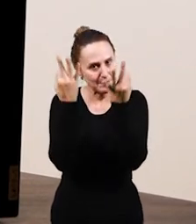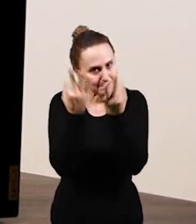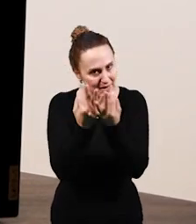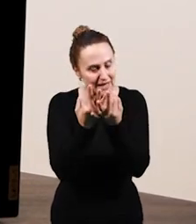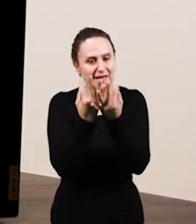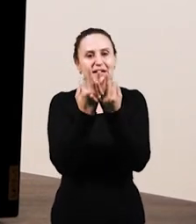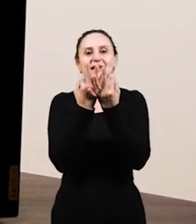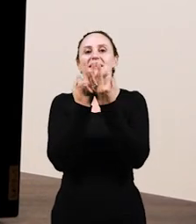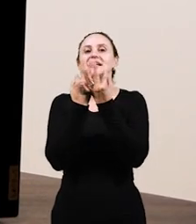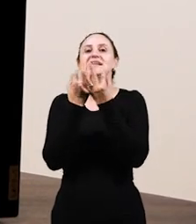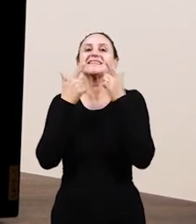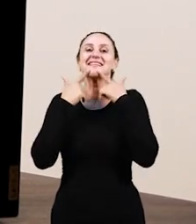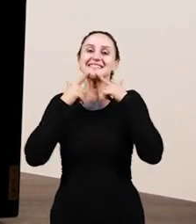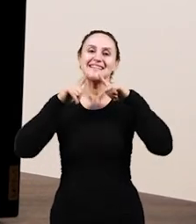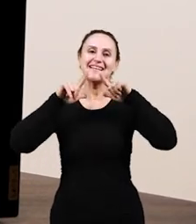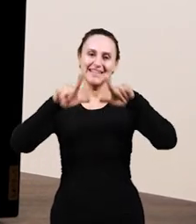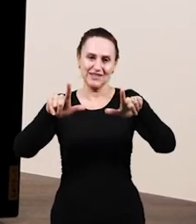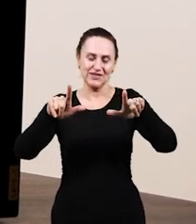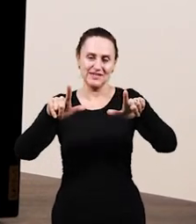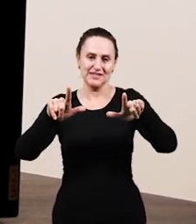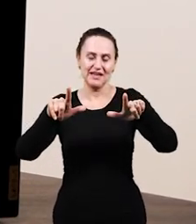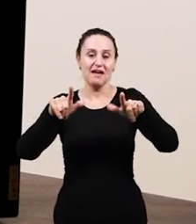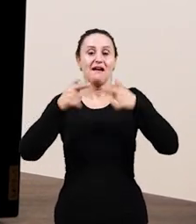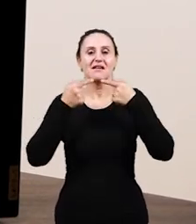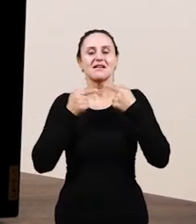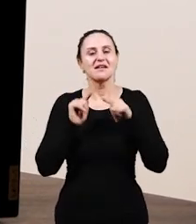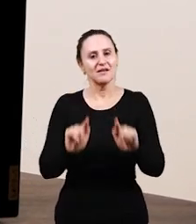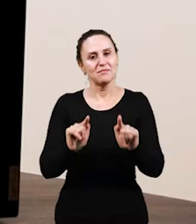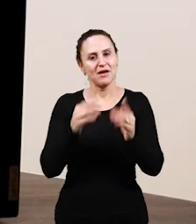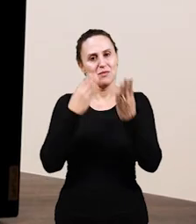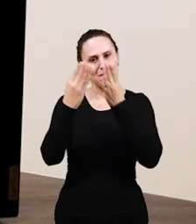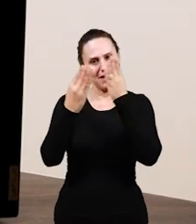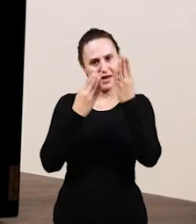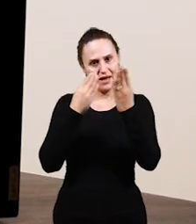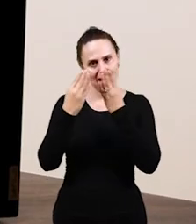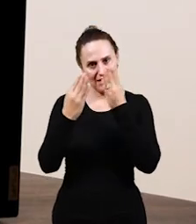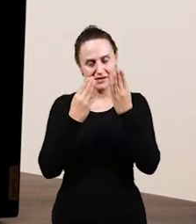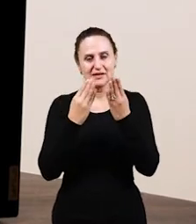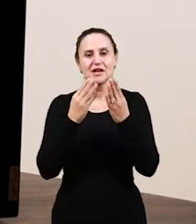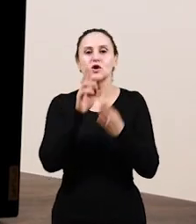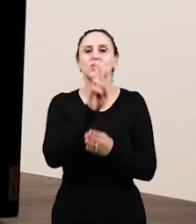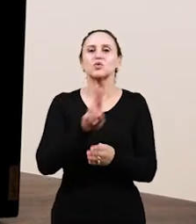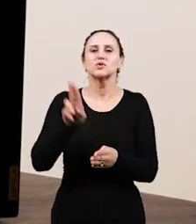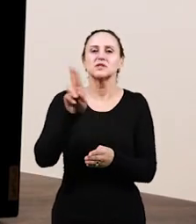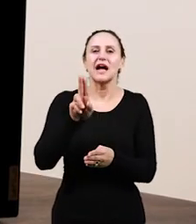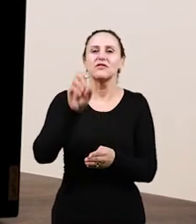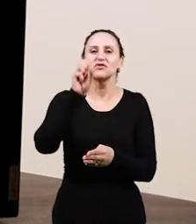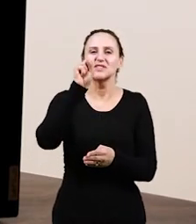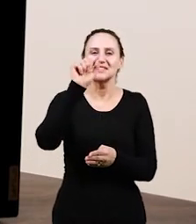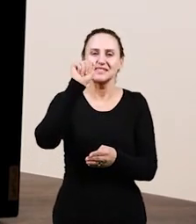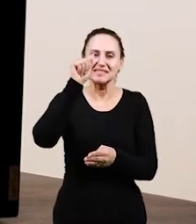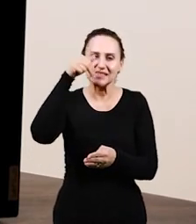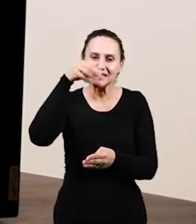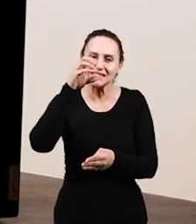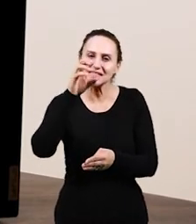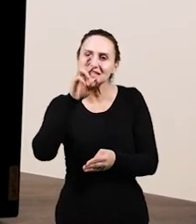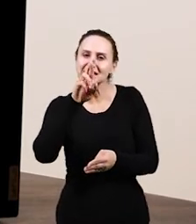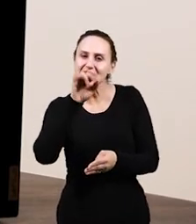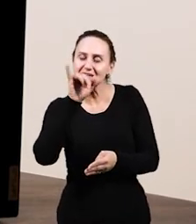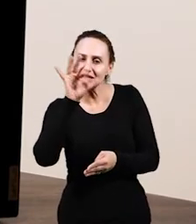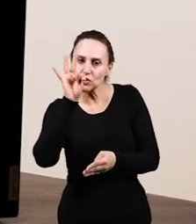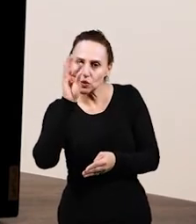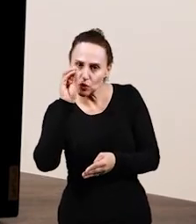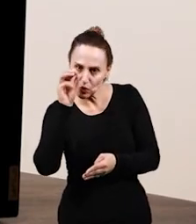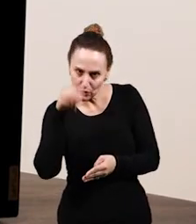genealógica das línguas a gramática comparada usava o sânscrito em comparação com as outras línguas para chegar nas